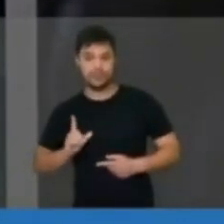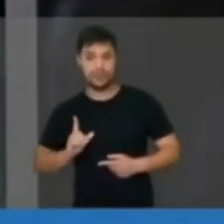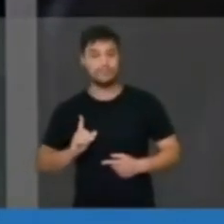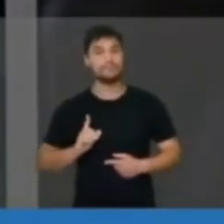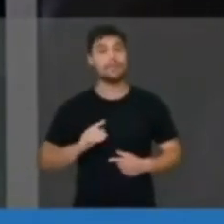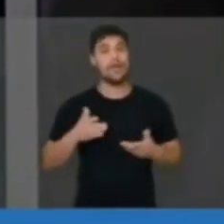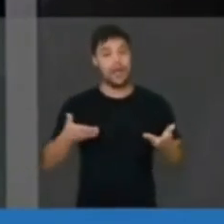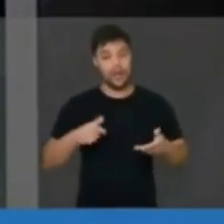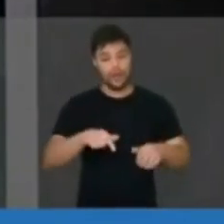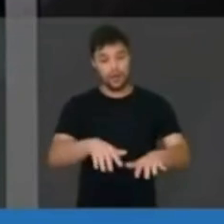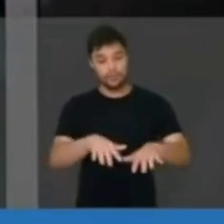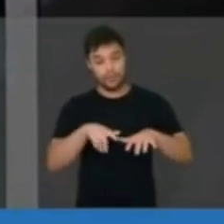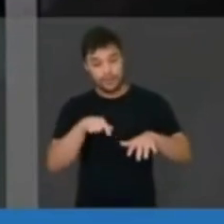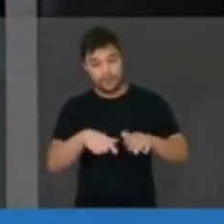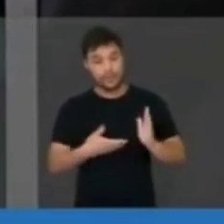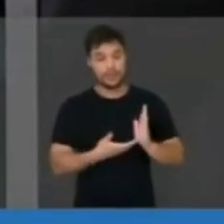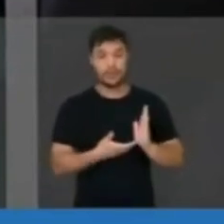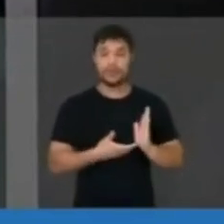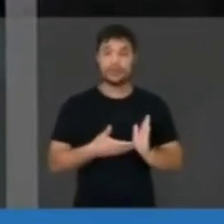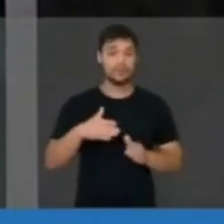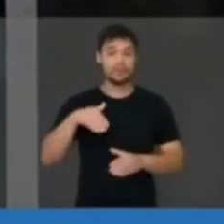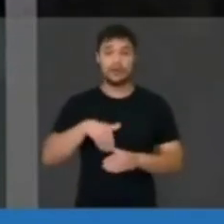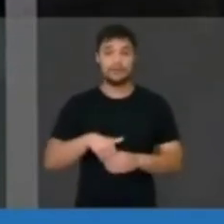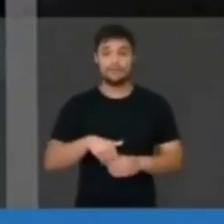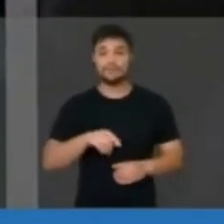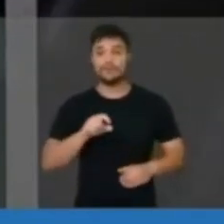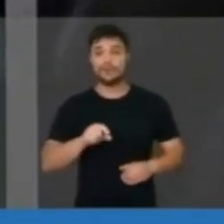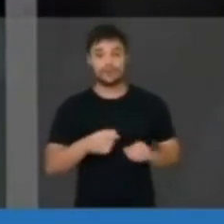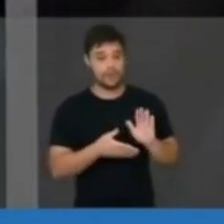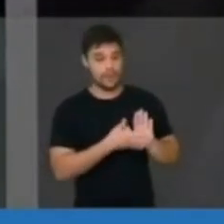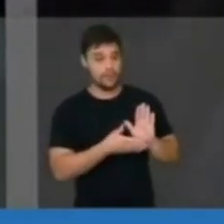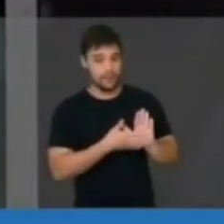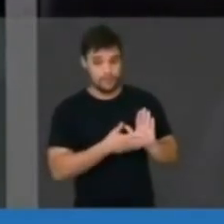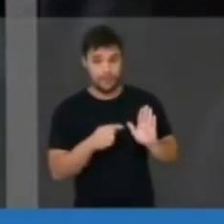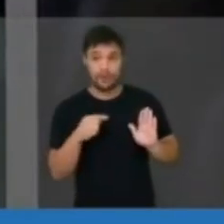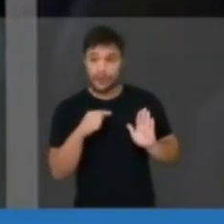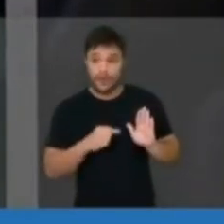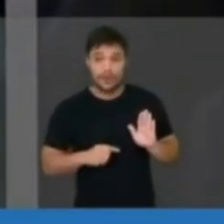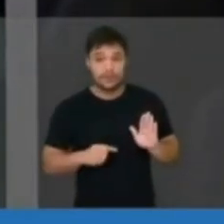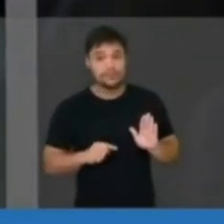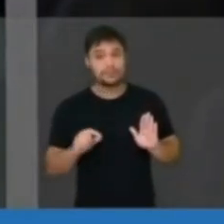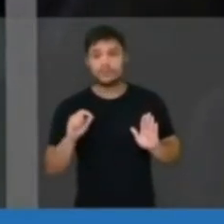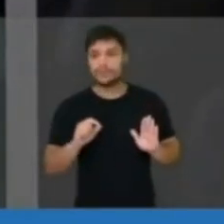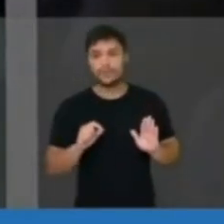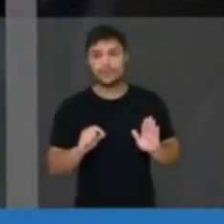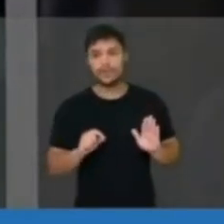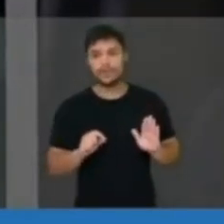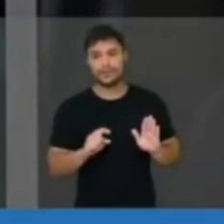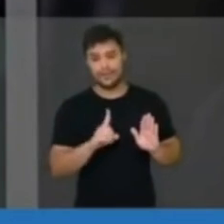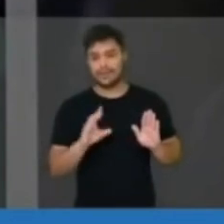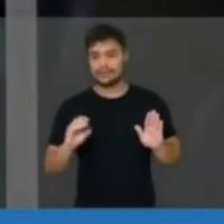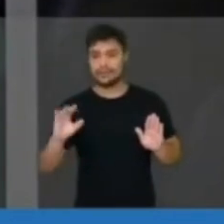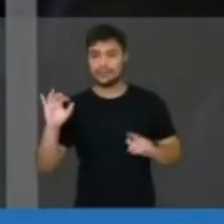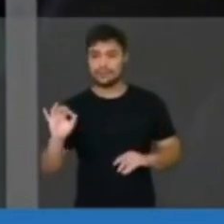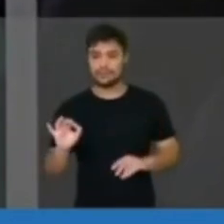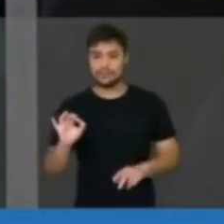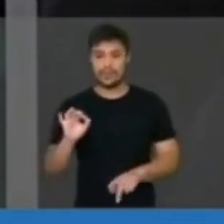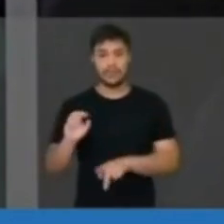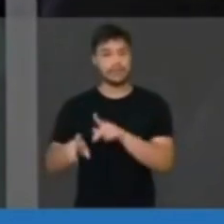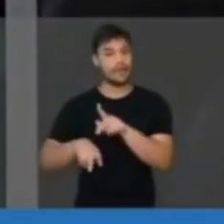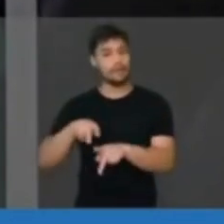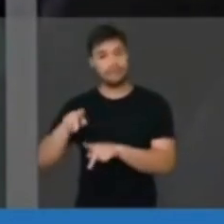momento, o plenário dessa casa vota uma medida que eu garanto que 100% da